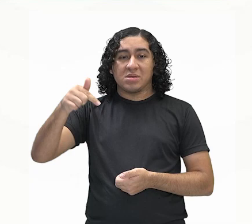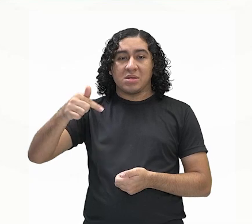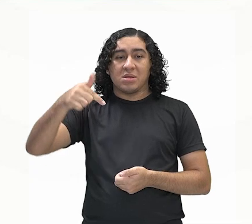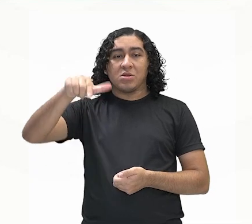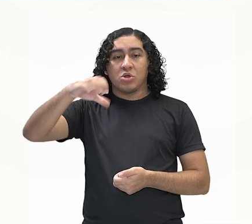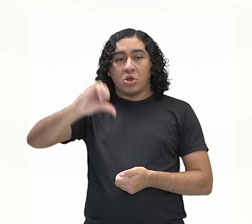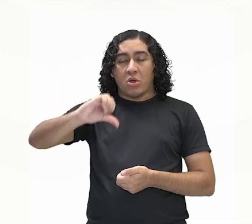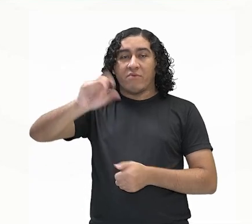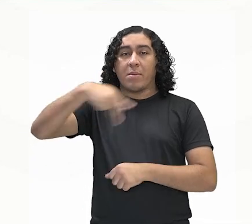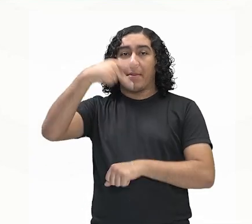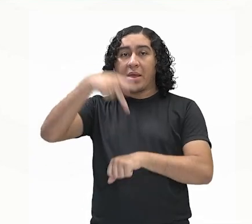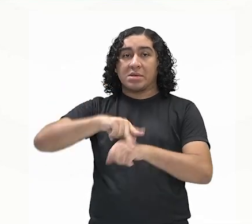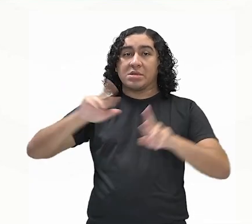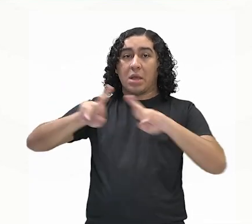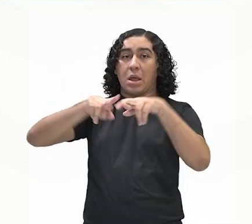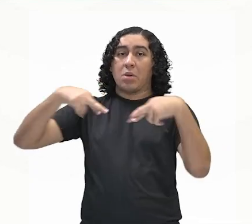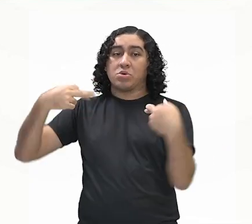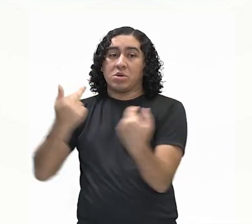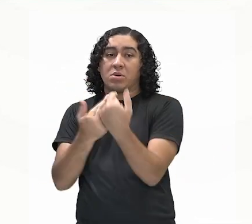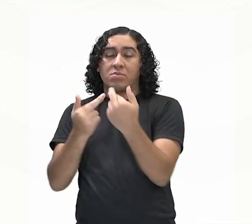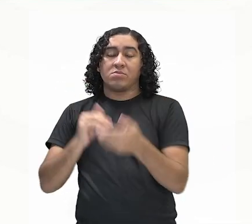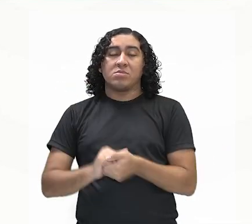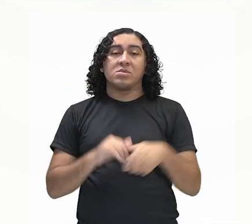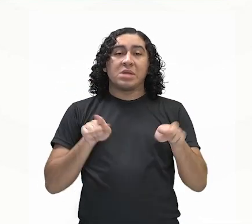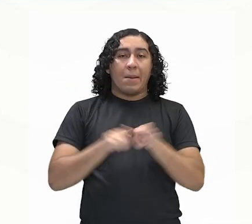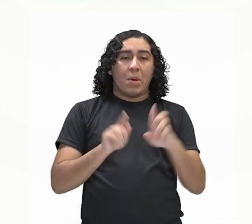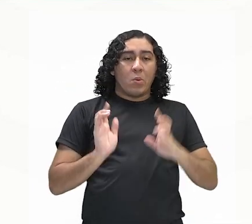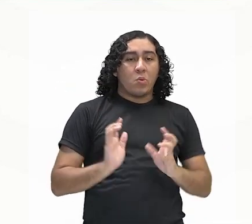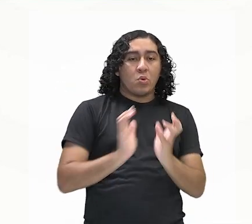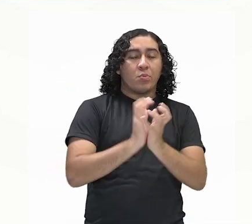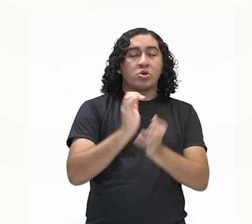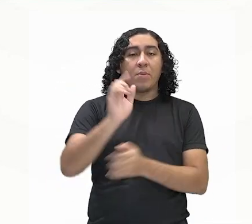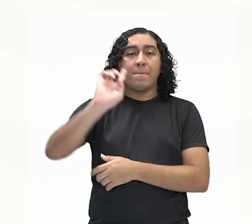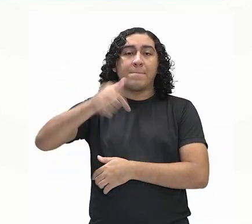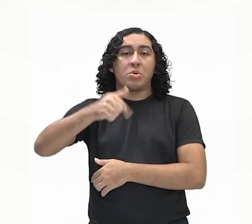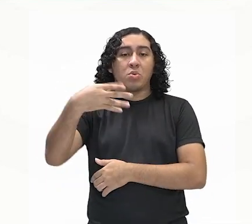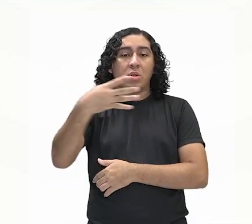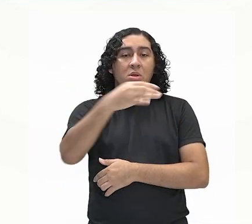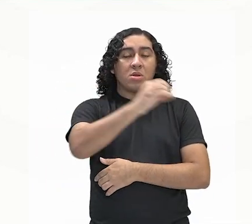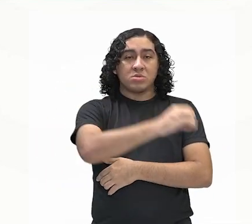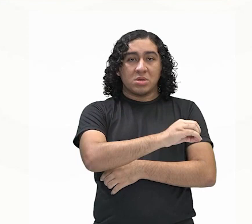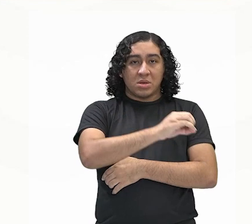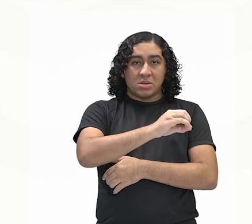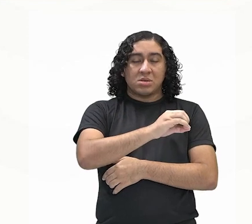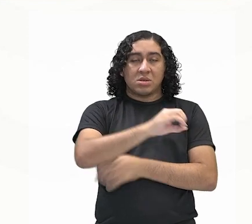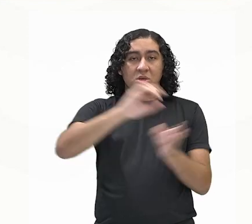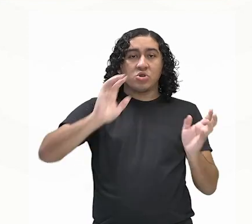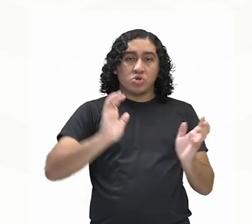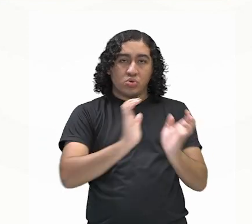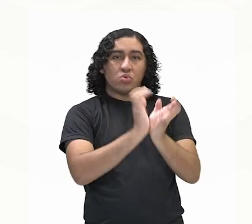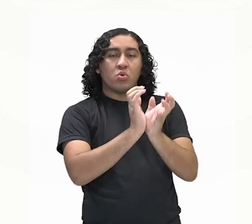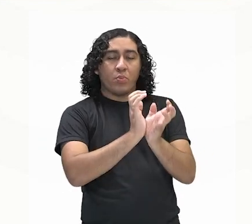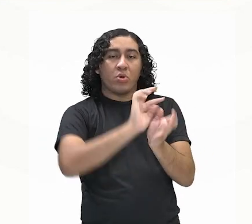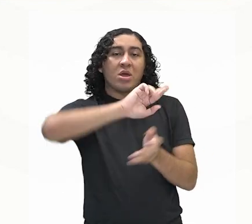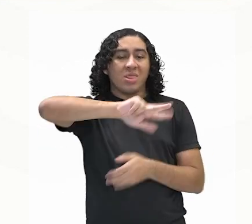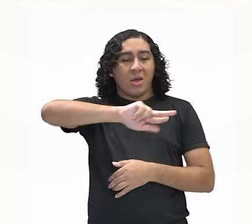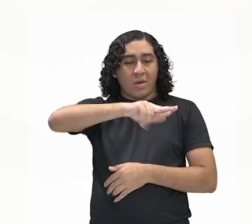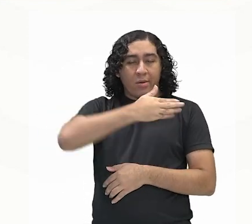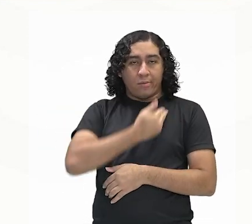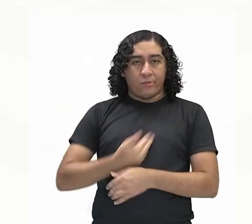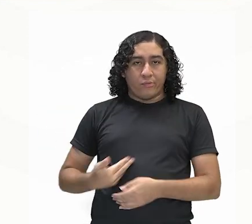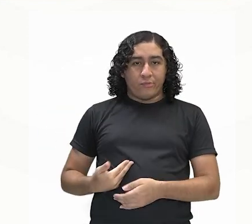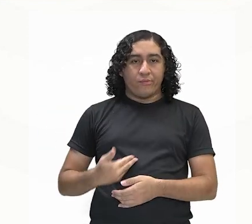bom? E um grupo de 1.400 organizações não governamentais.